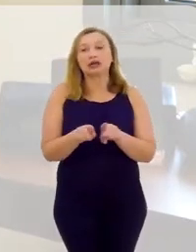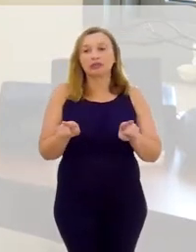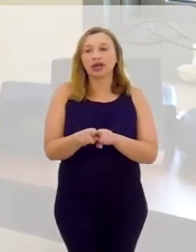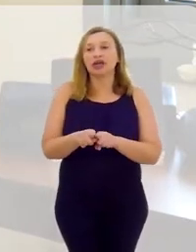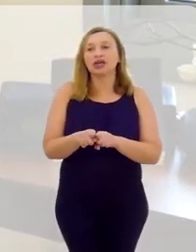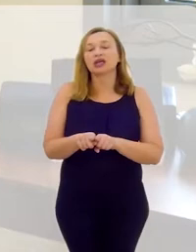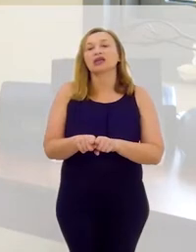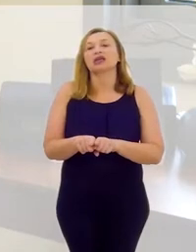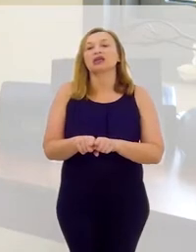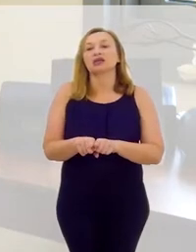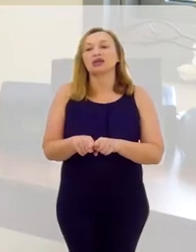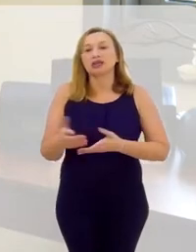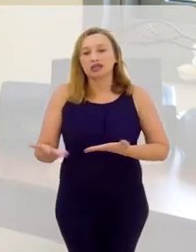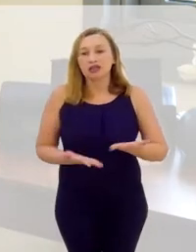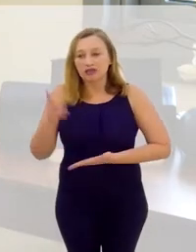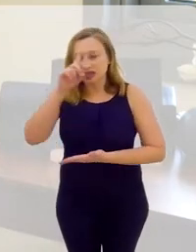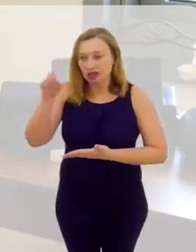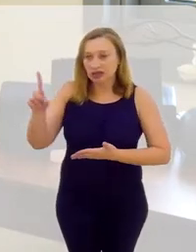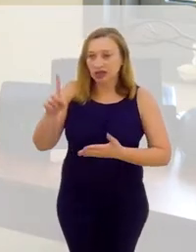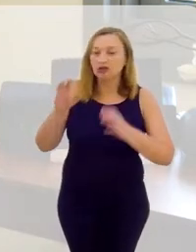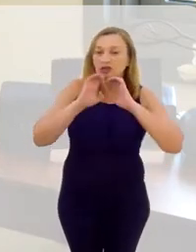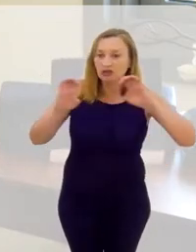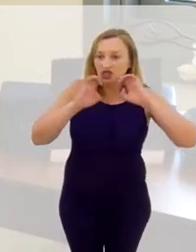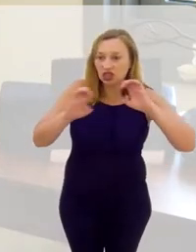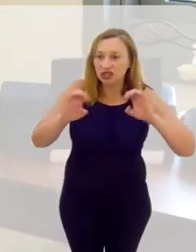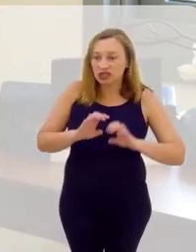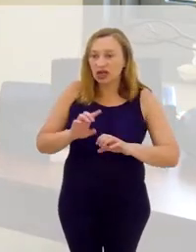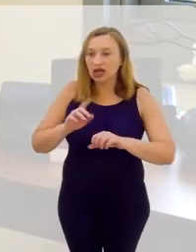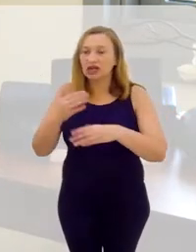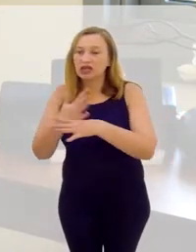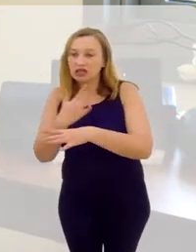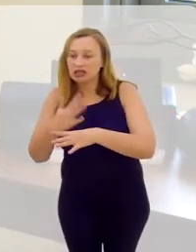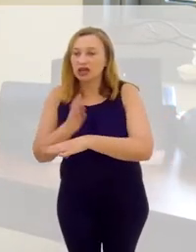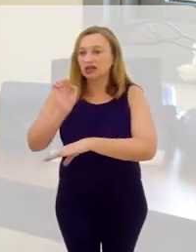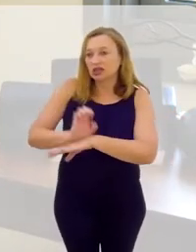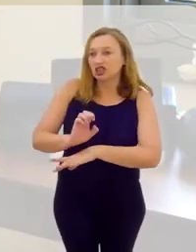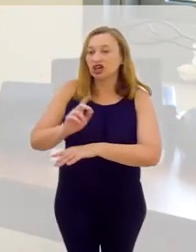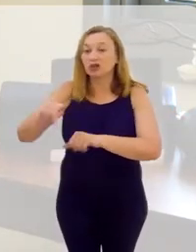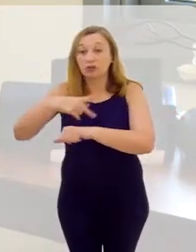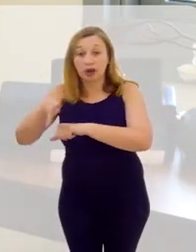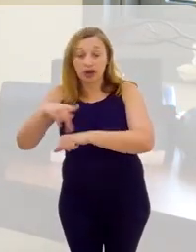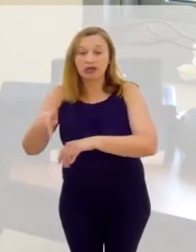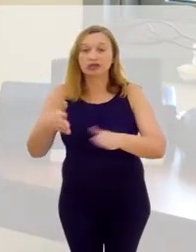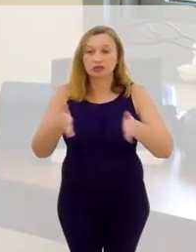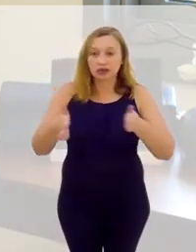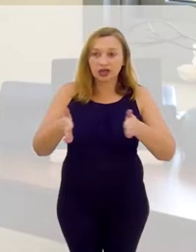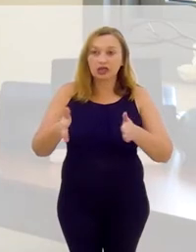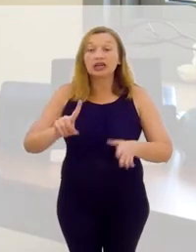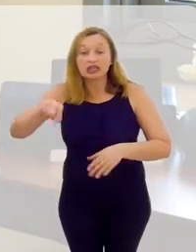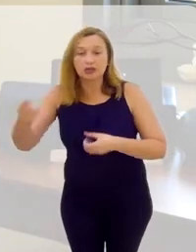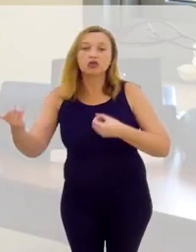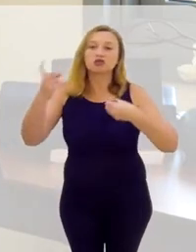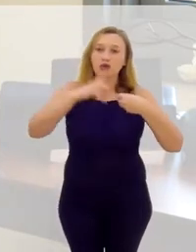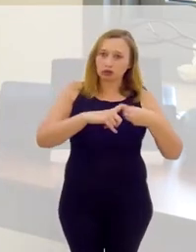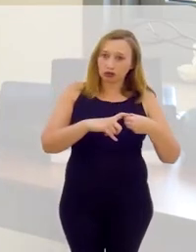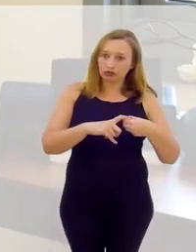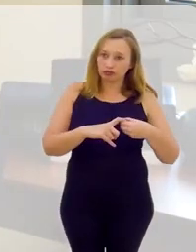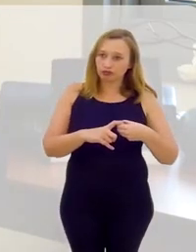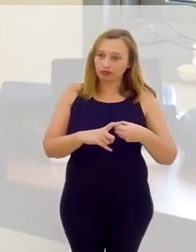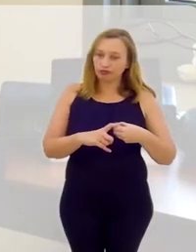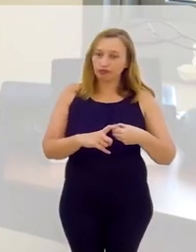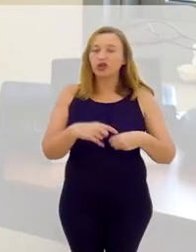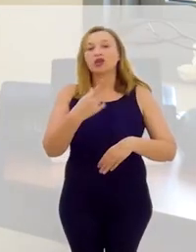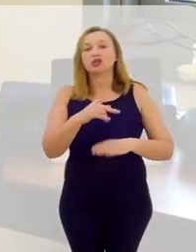também podem fazer a missão por 1 ano e meio. Elas também vão servir em outro estado ou outro país durante esse período. E depois